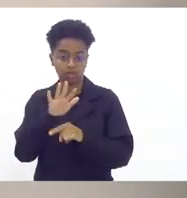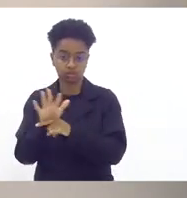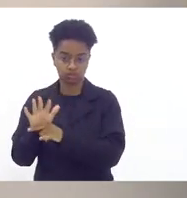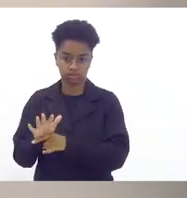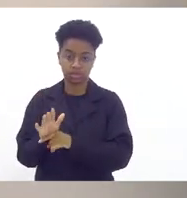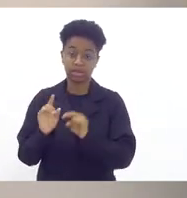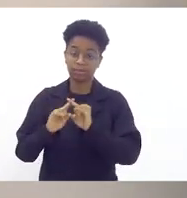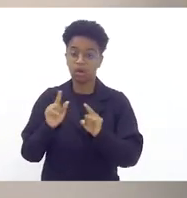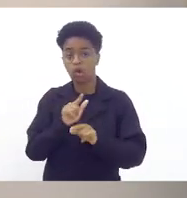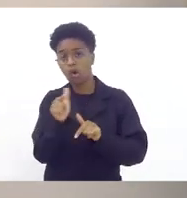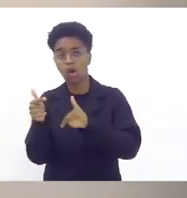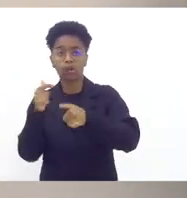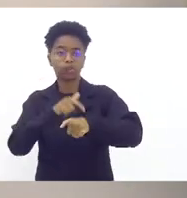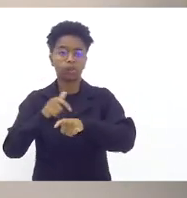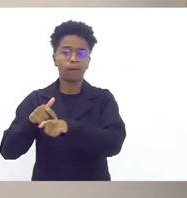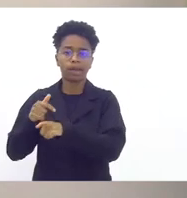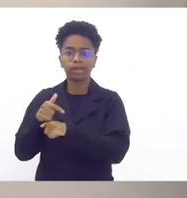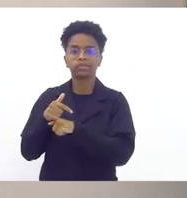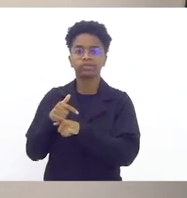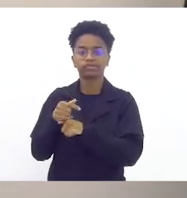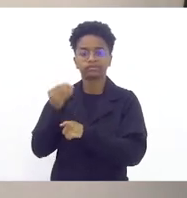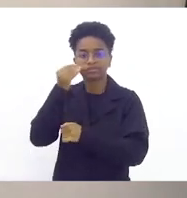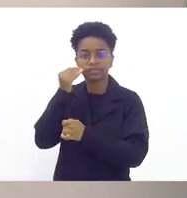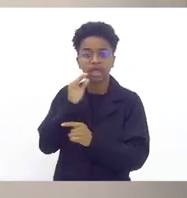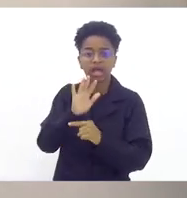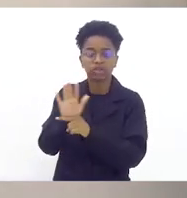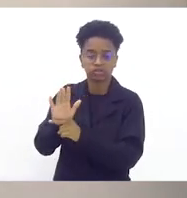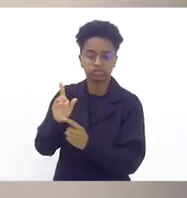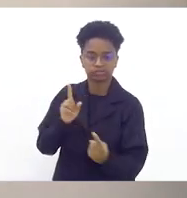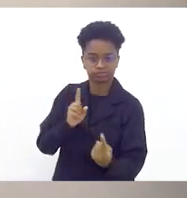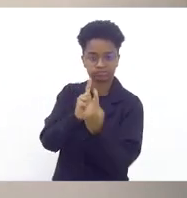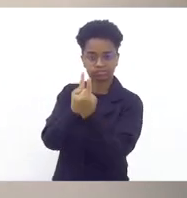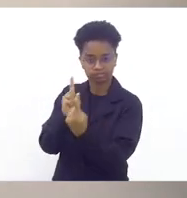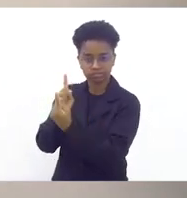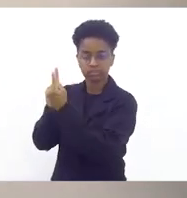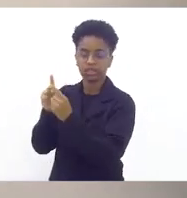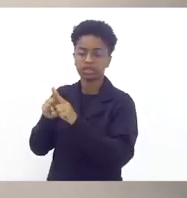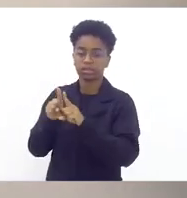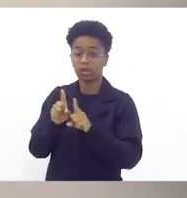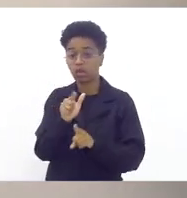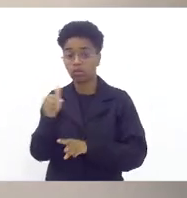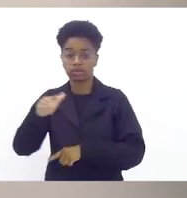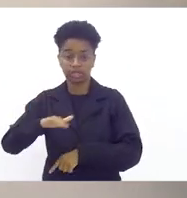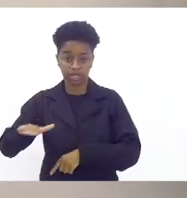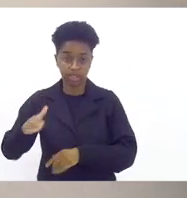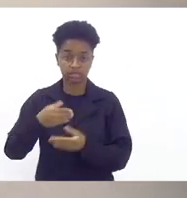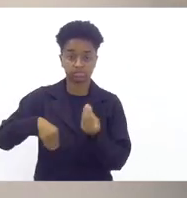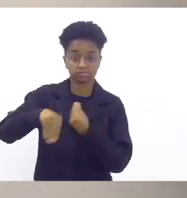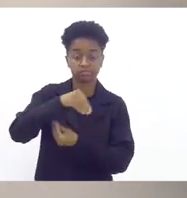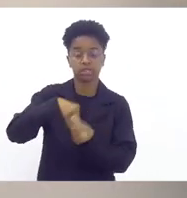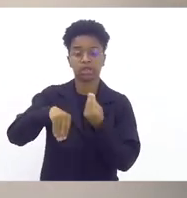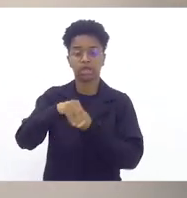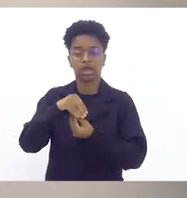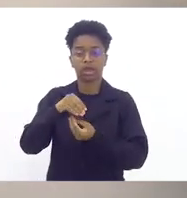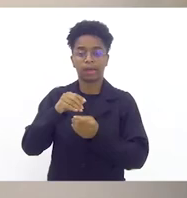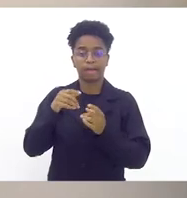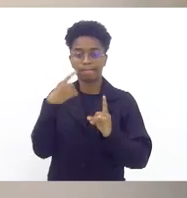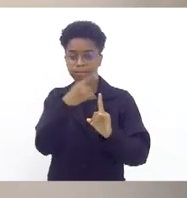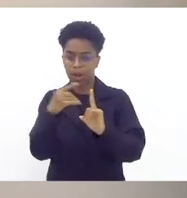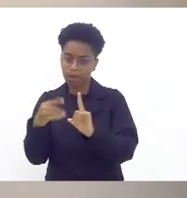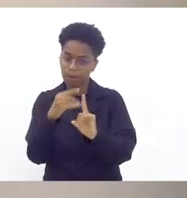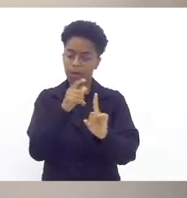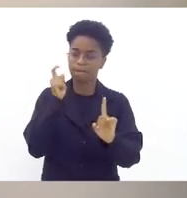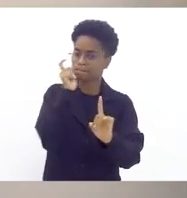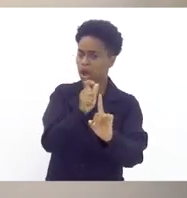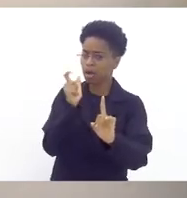ajuda, eles escutaram ele e a outra criança envolvida nas confusões, nas agressões verbais e físicas,